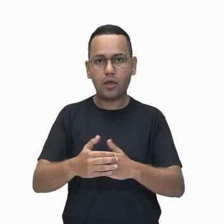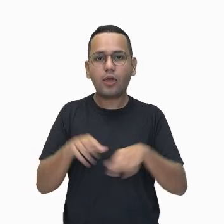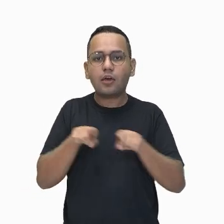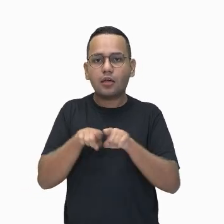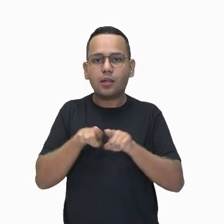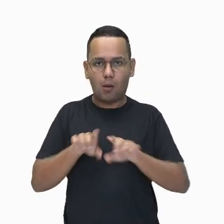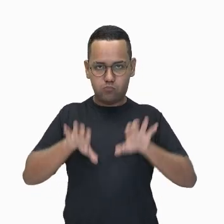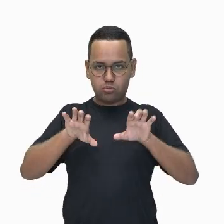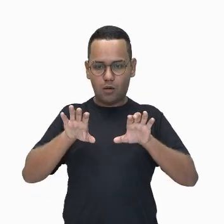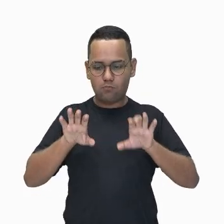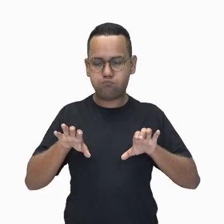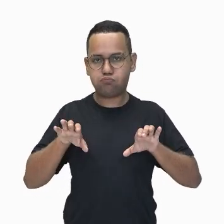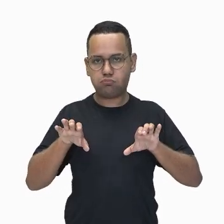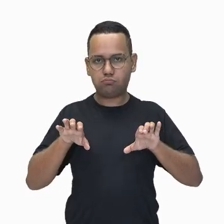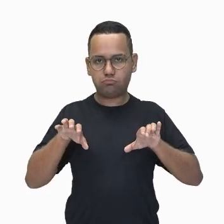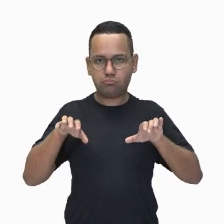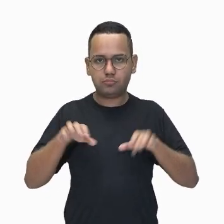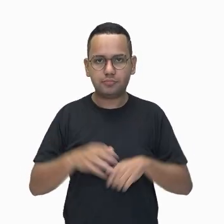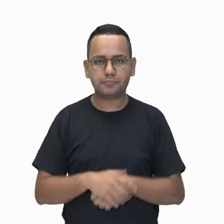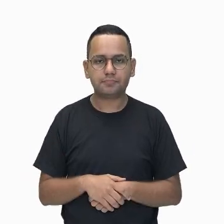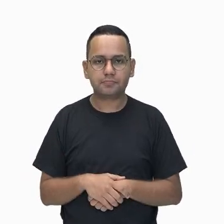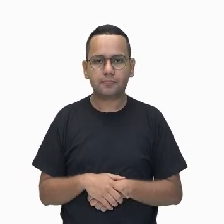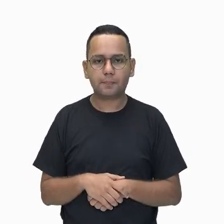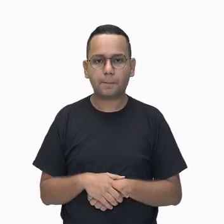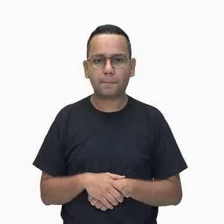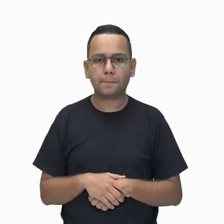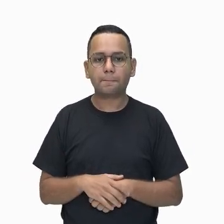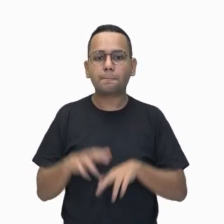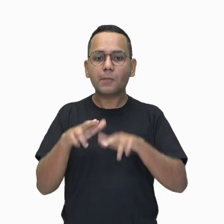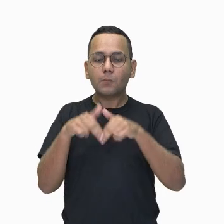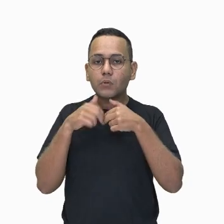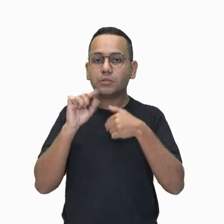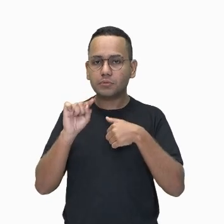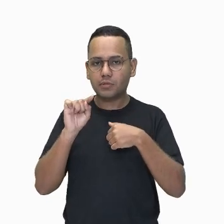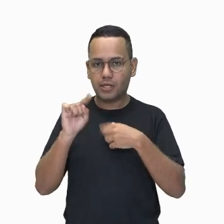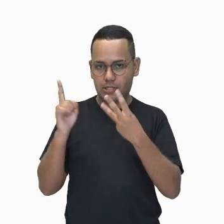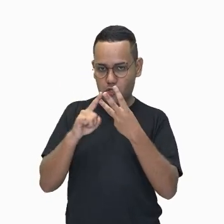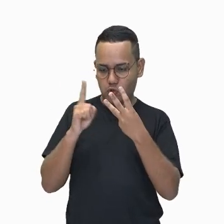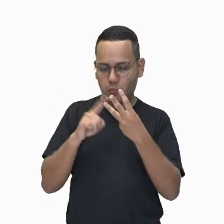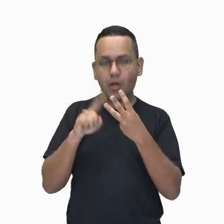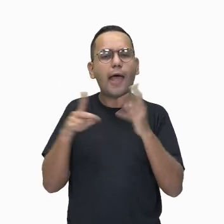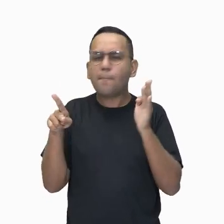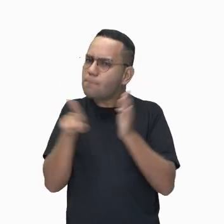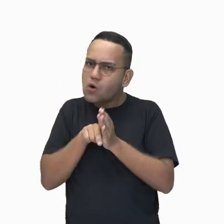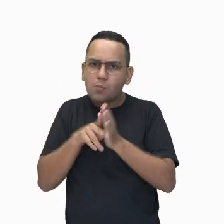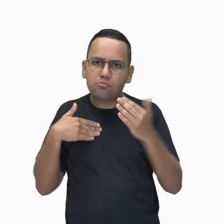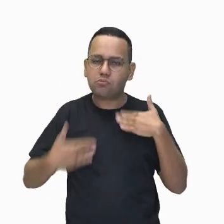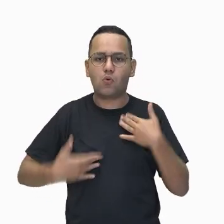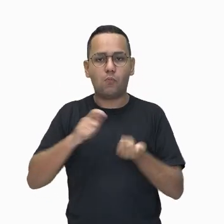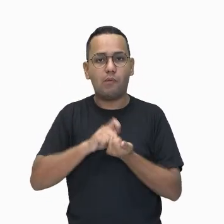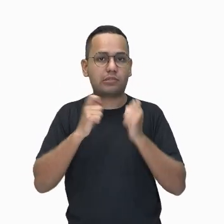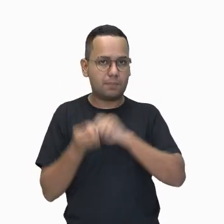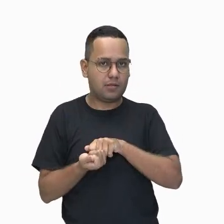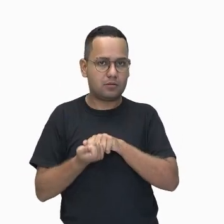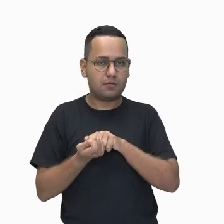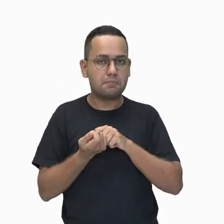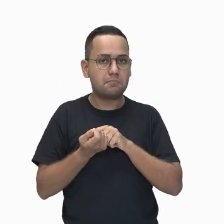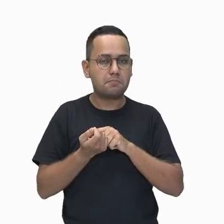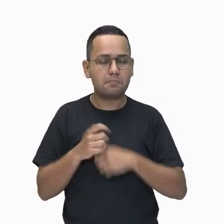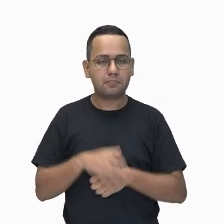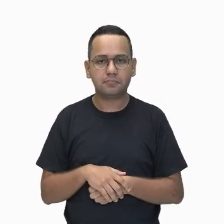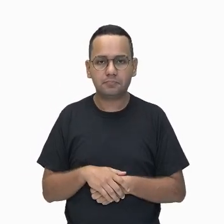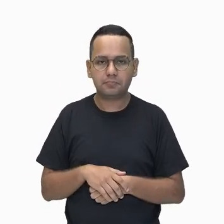Então, nessa condição, essa lordose compensatória é uma resposta do corpo, mas qualquer outra